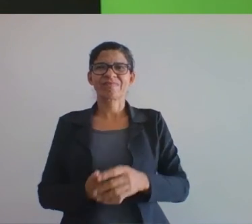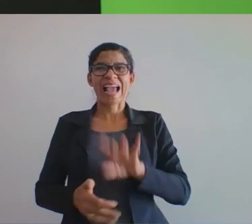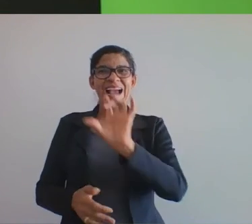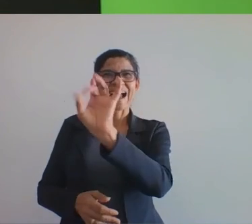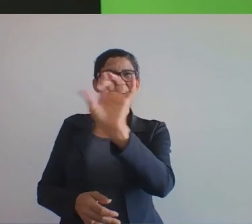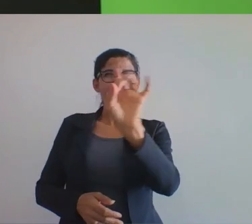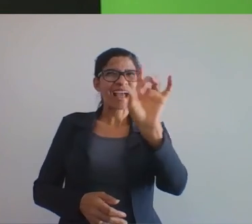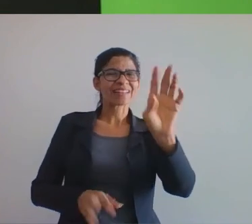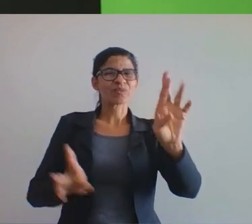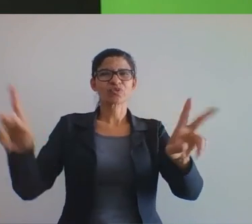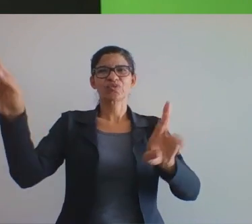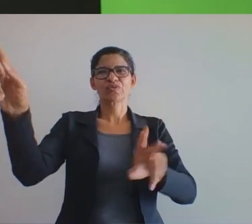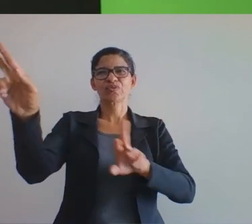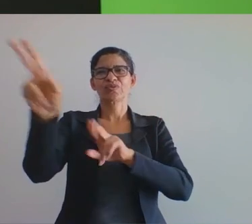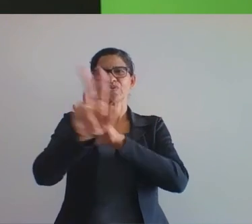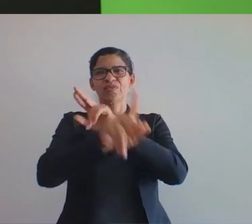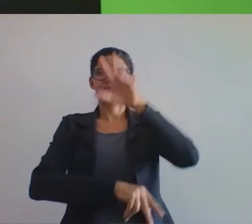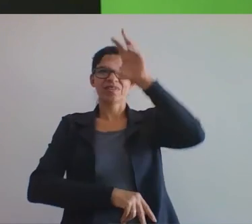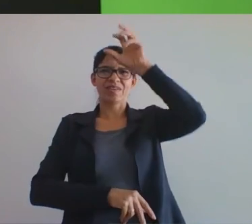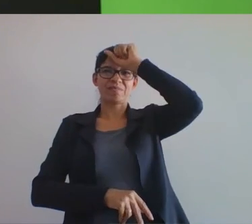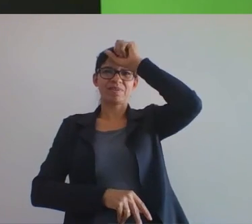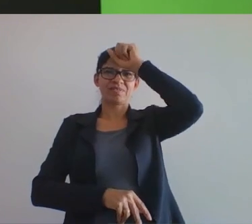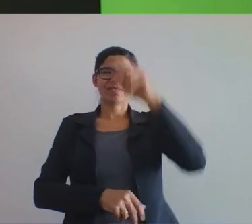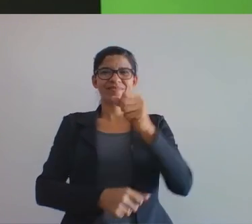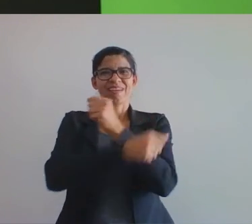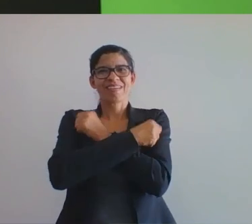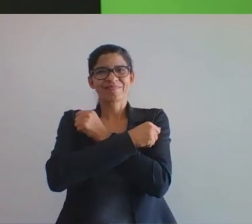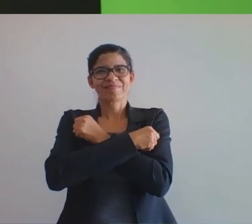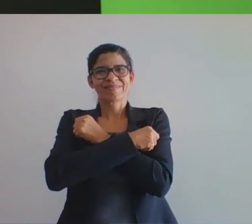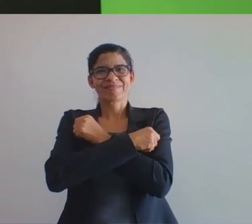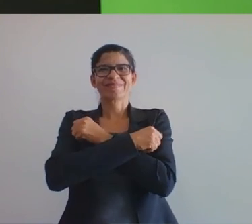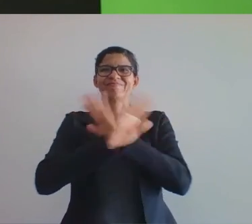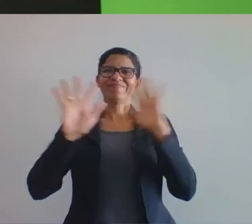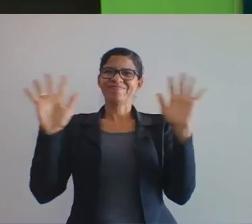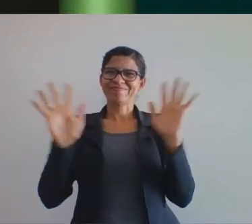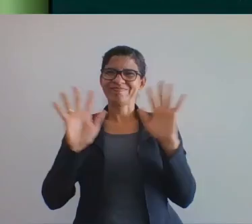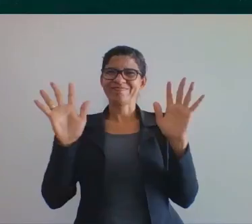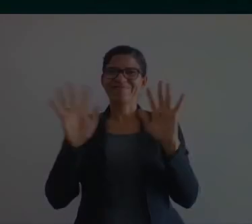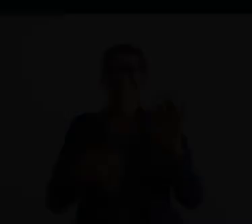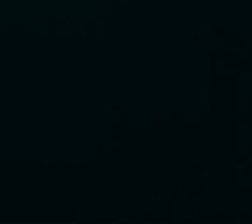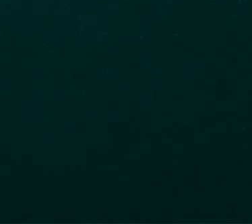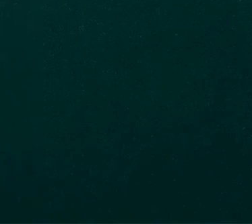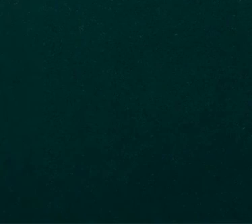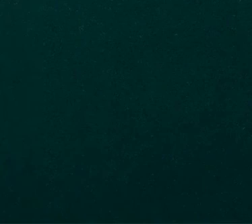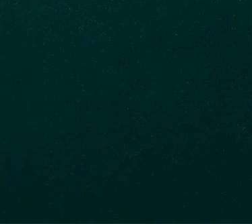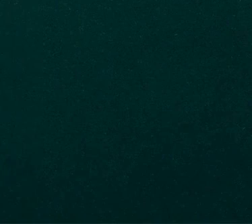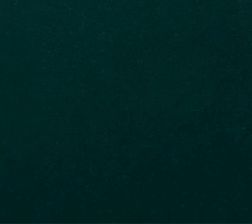mesma forma e capacidade para aprender. Fica aí o meu abraço para vocês.